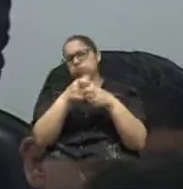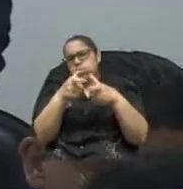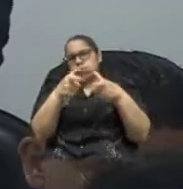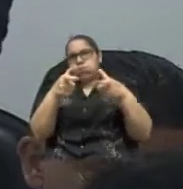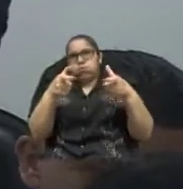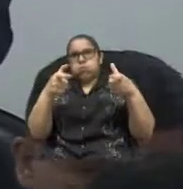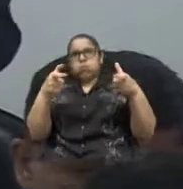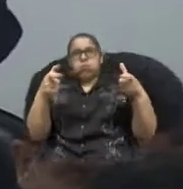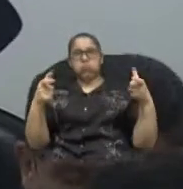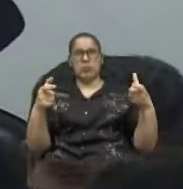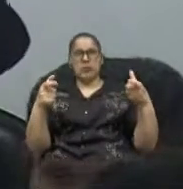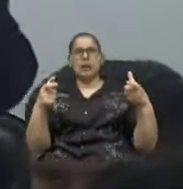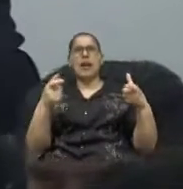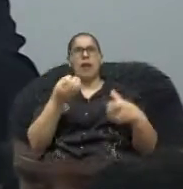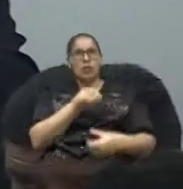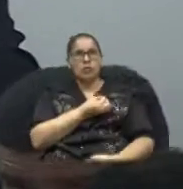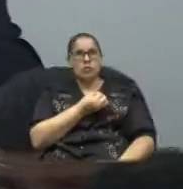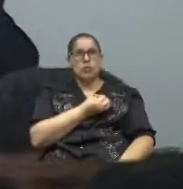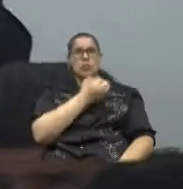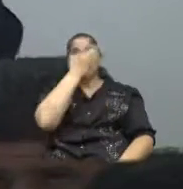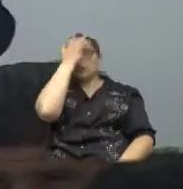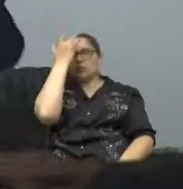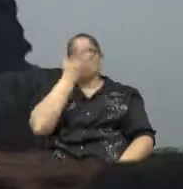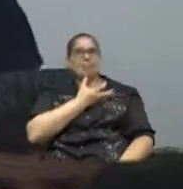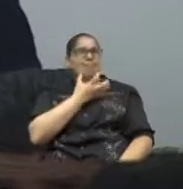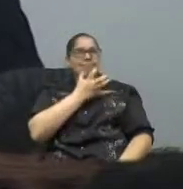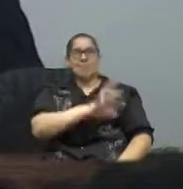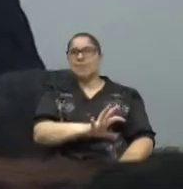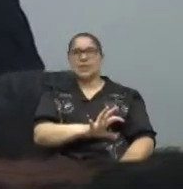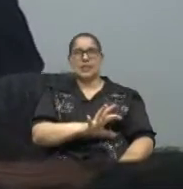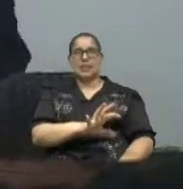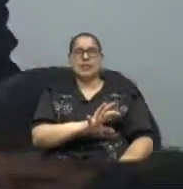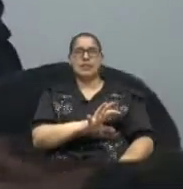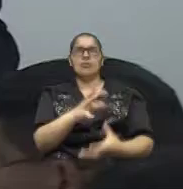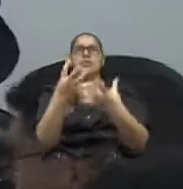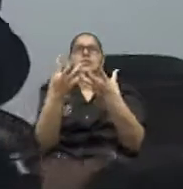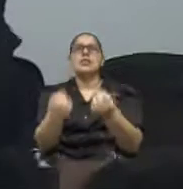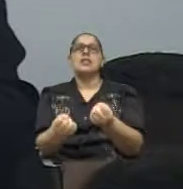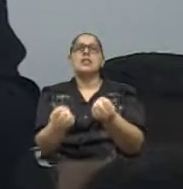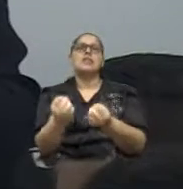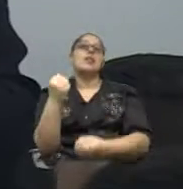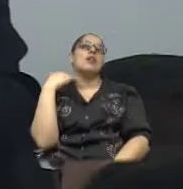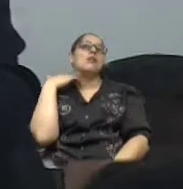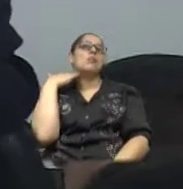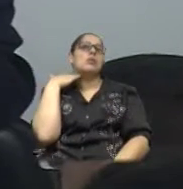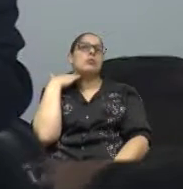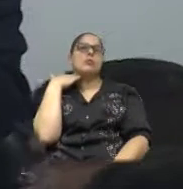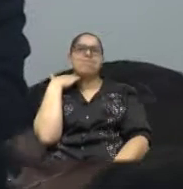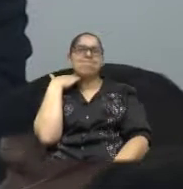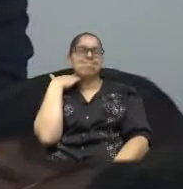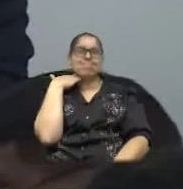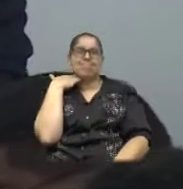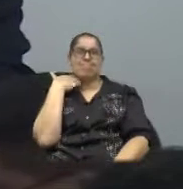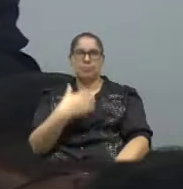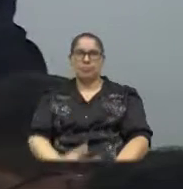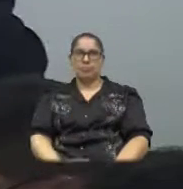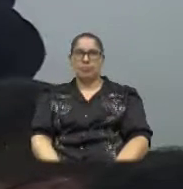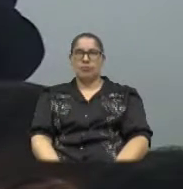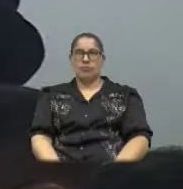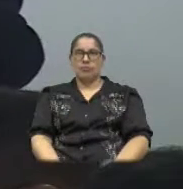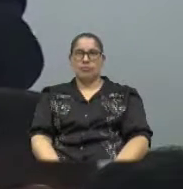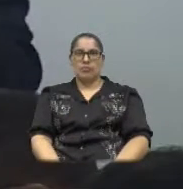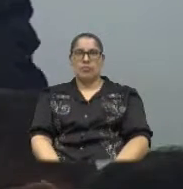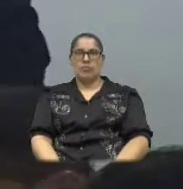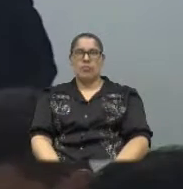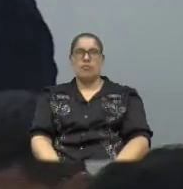200, 300, 400, não sei quanto, porque não vai ter limite. É o que o Alemão falou. Ele tem a conta no Santander, também